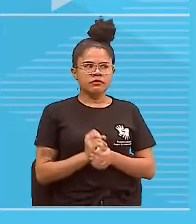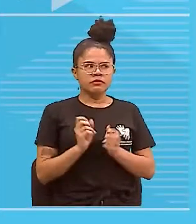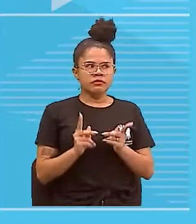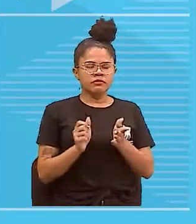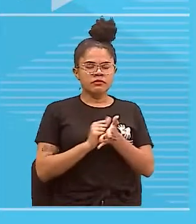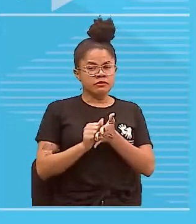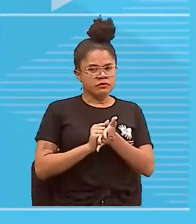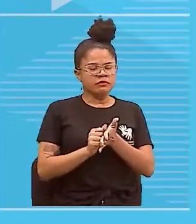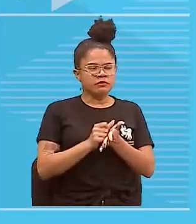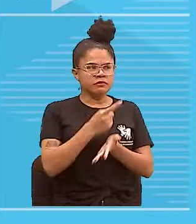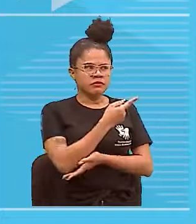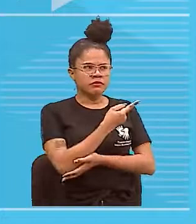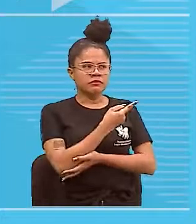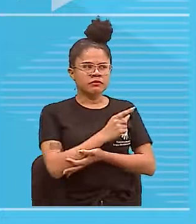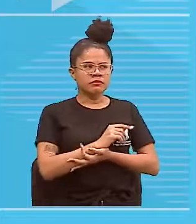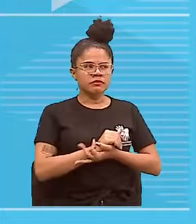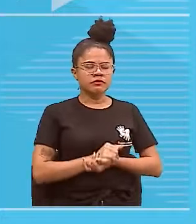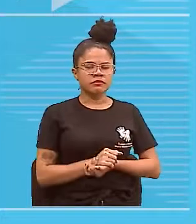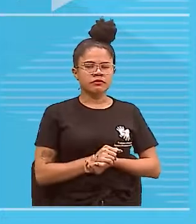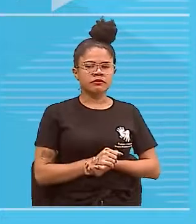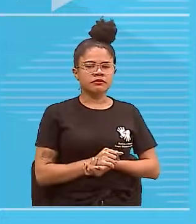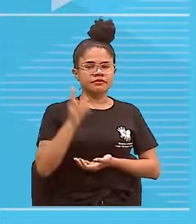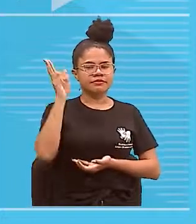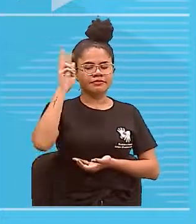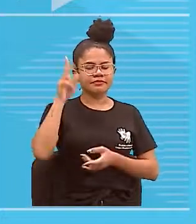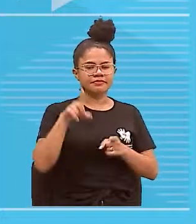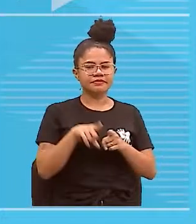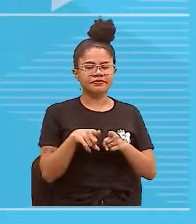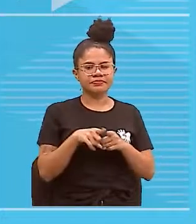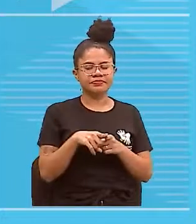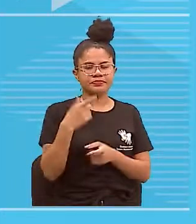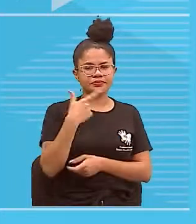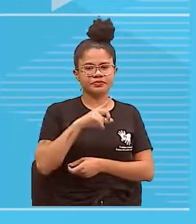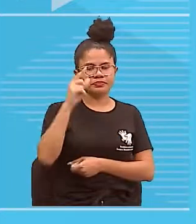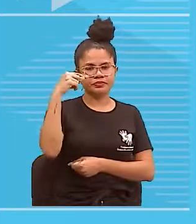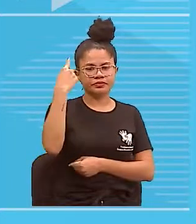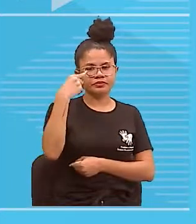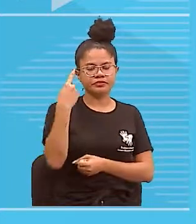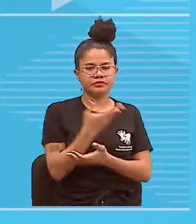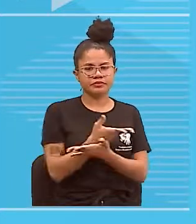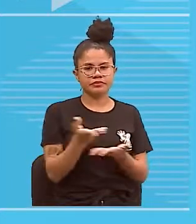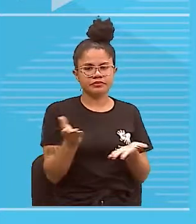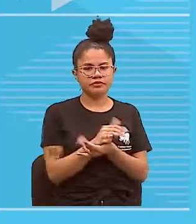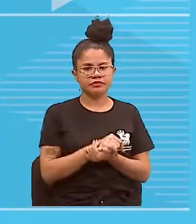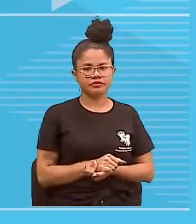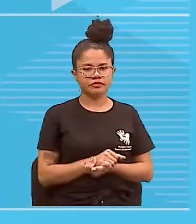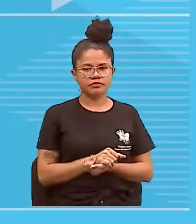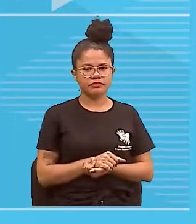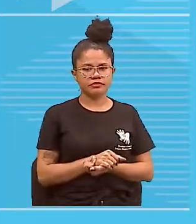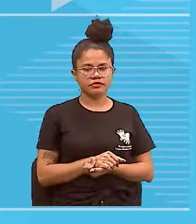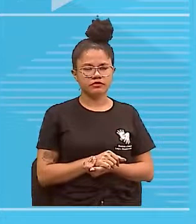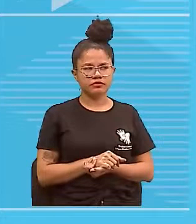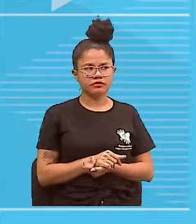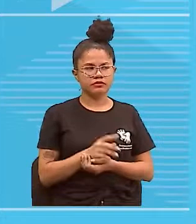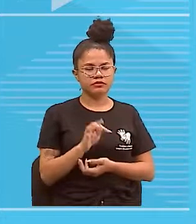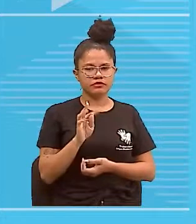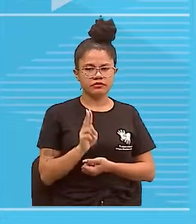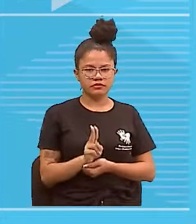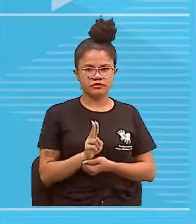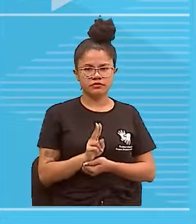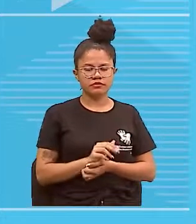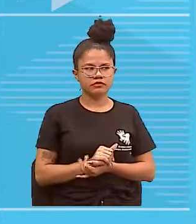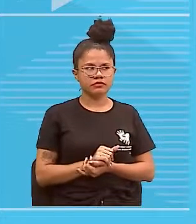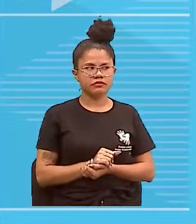e aí vamos lembrar de um detalhe em espanhol quando você trata alguém de tu